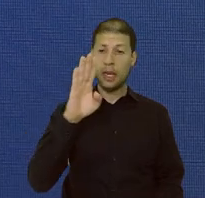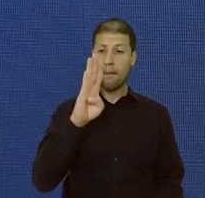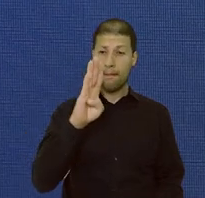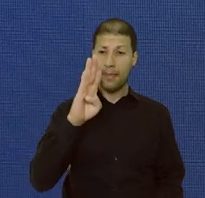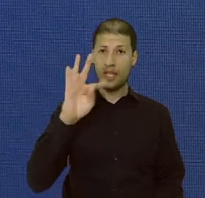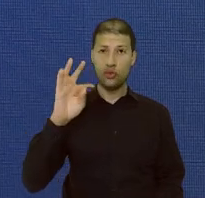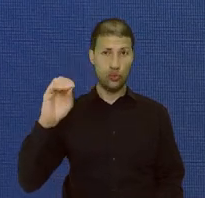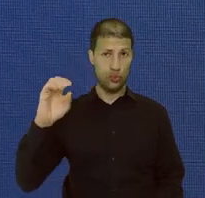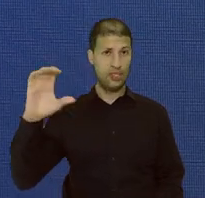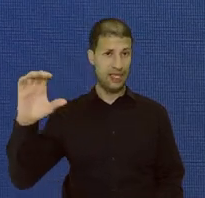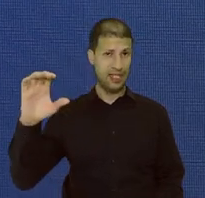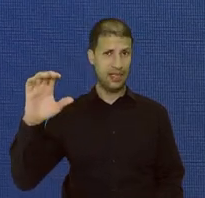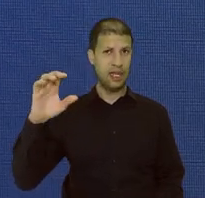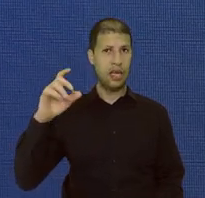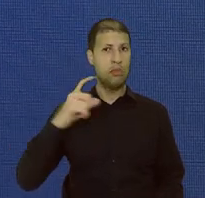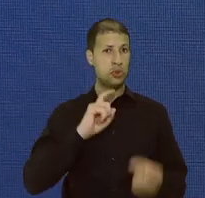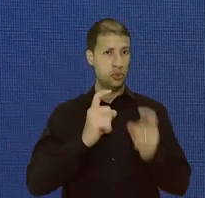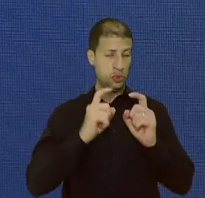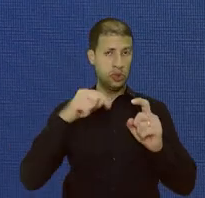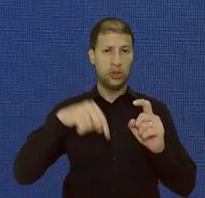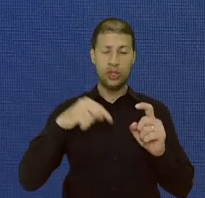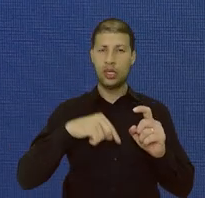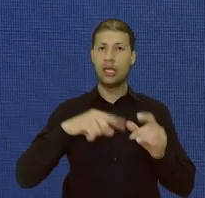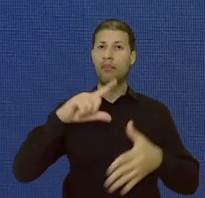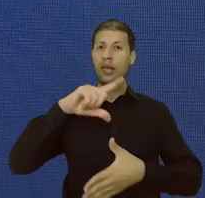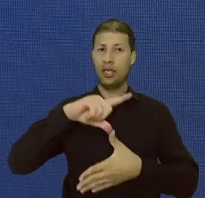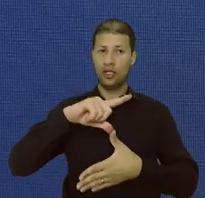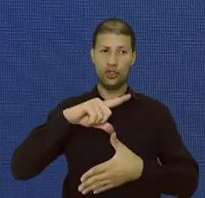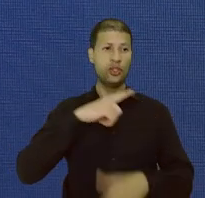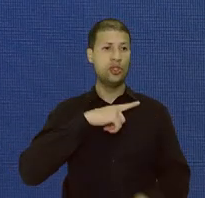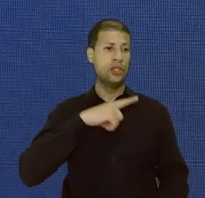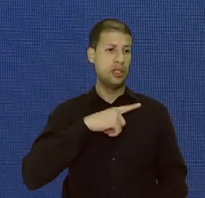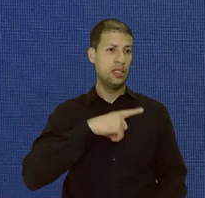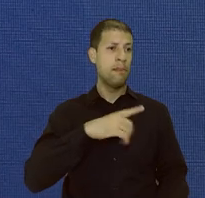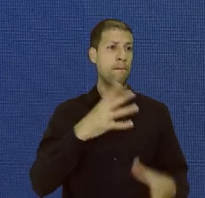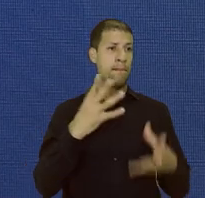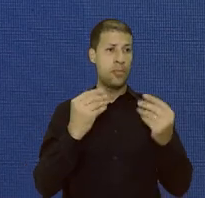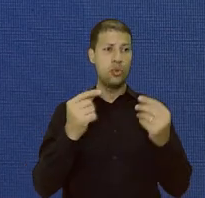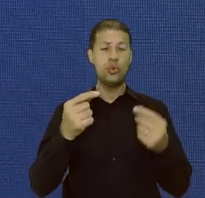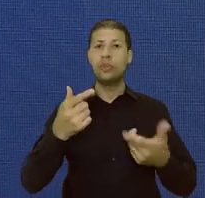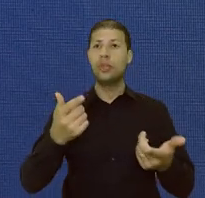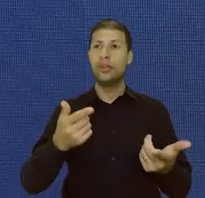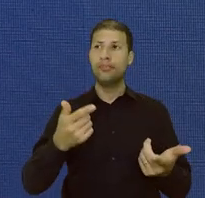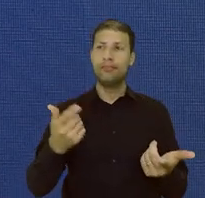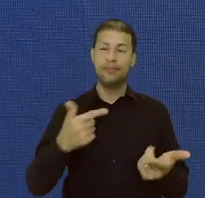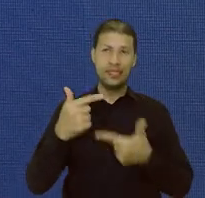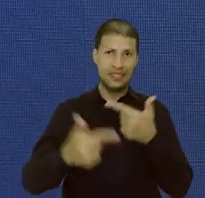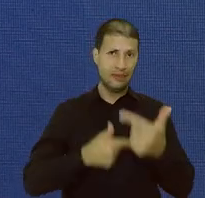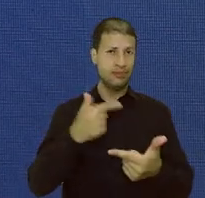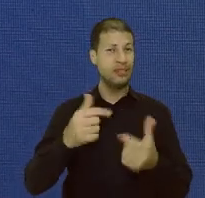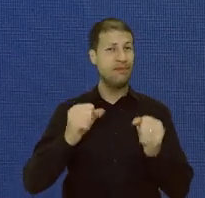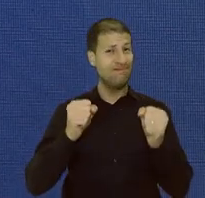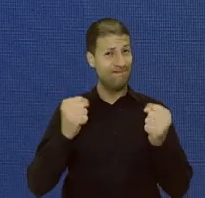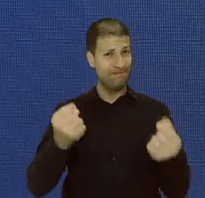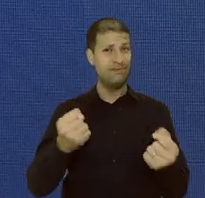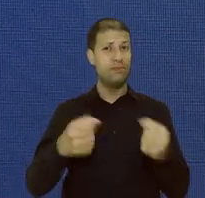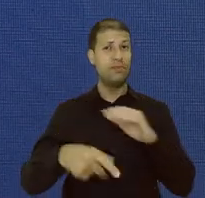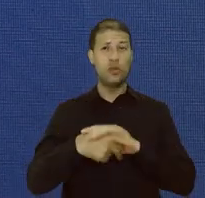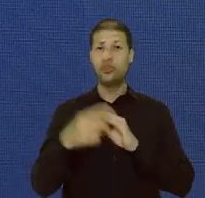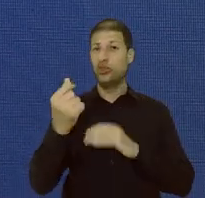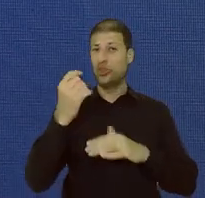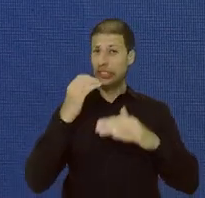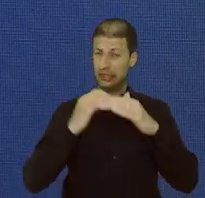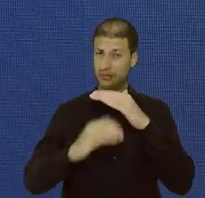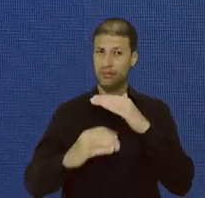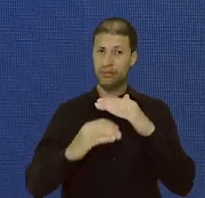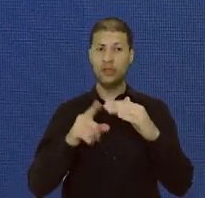Latina é envolve muitas vezes jornadas que são mais intensivas do ponto de vista de Capital Então você